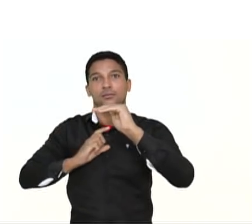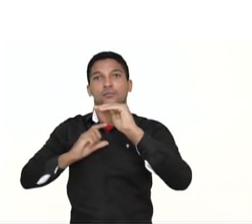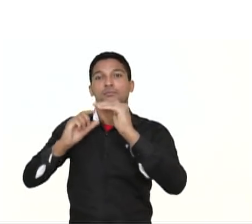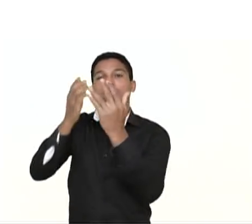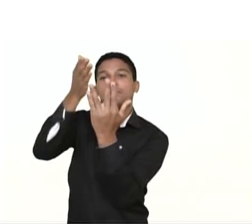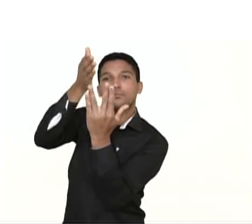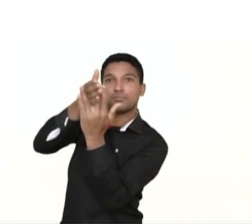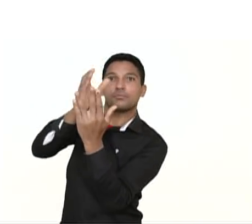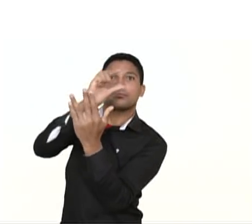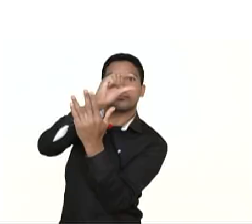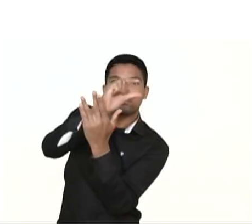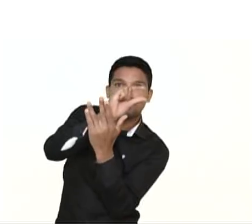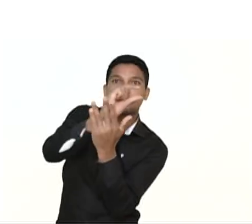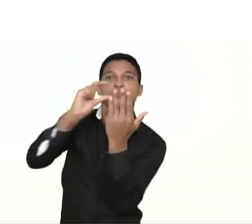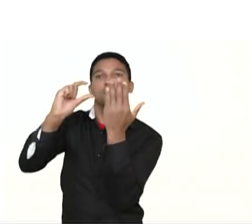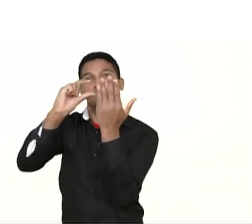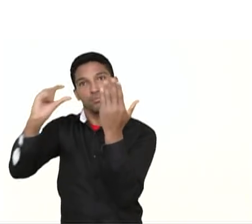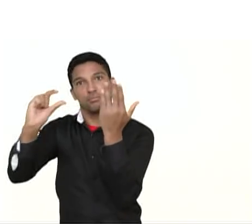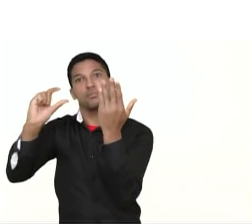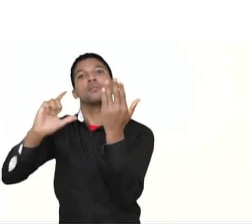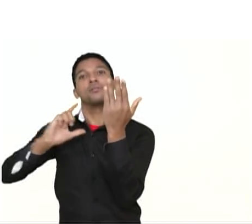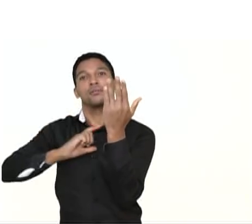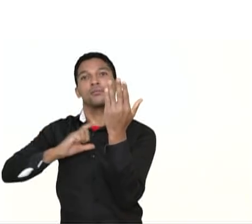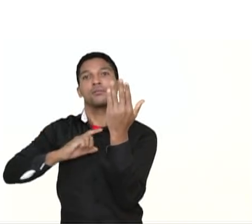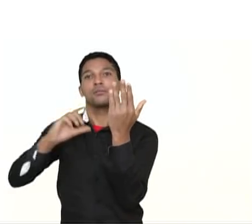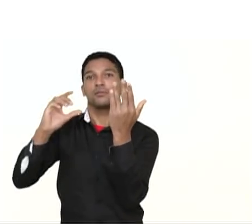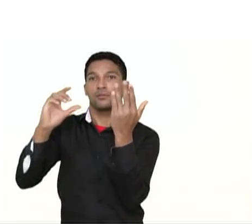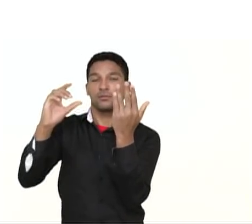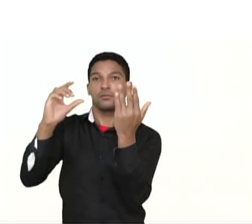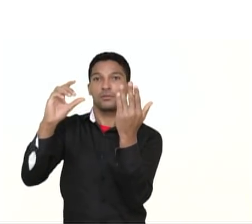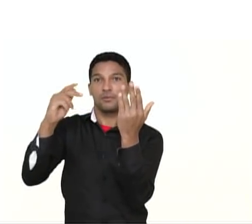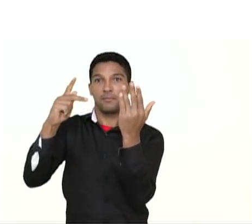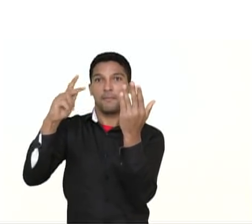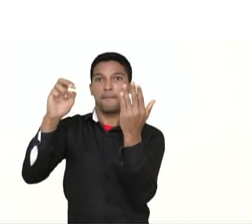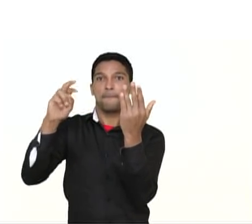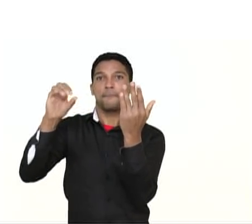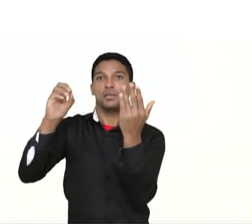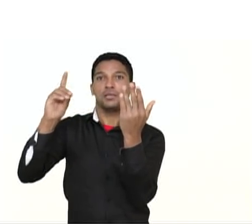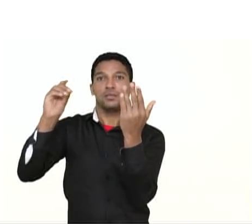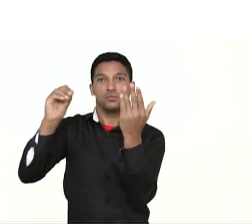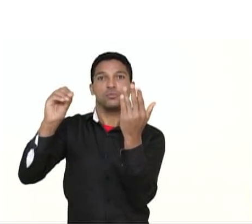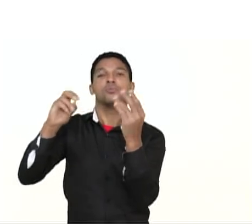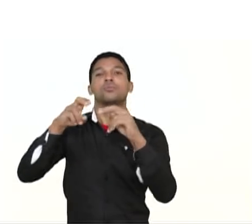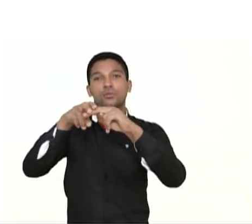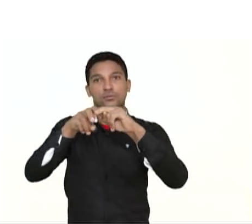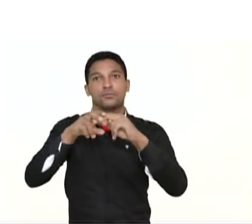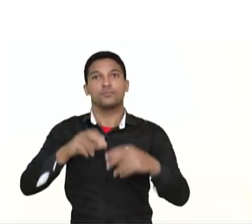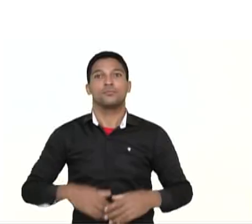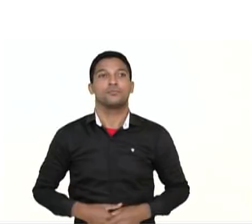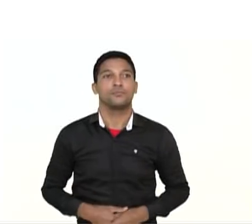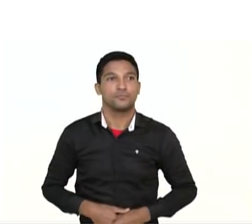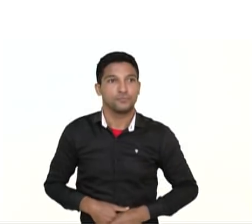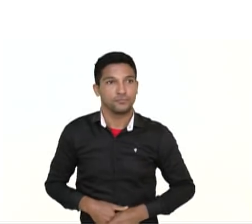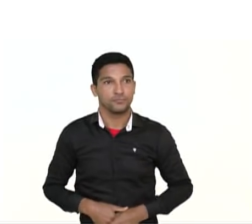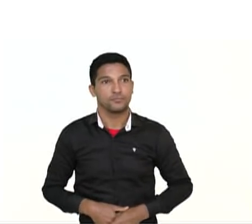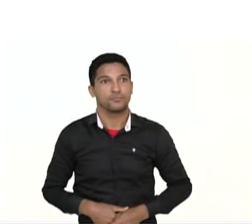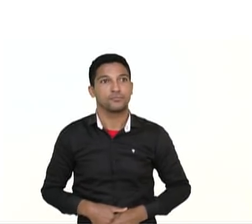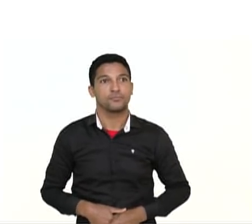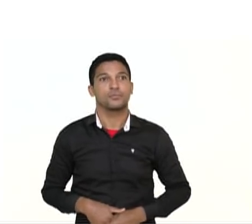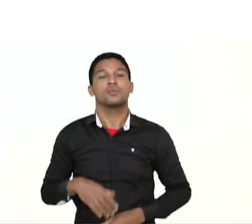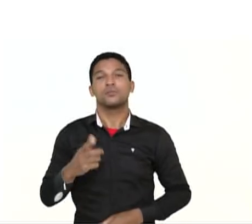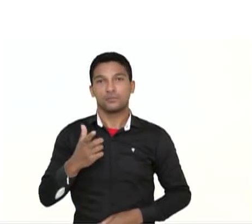menos uma oração para ser considerado como período, ok? Então, há ao menos uma